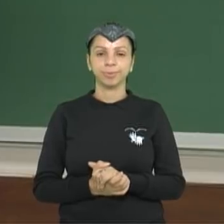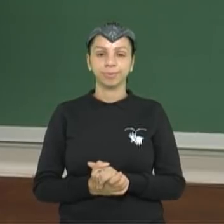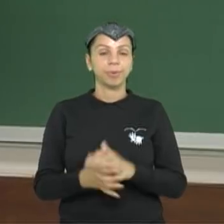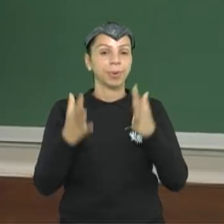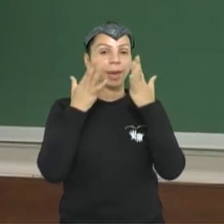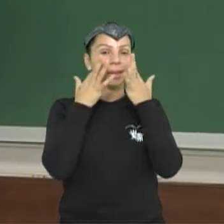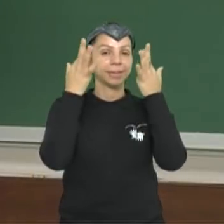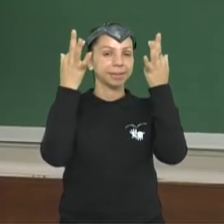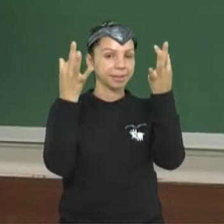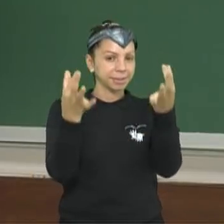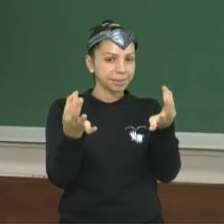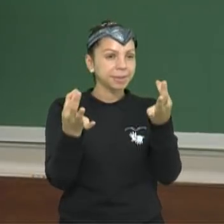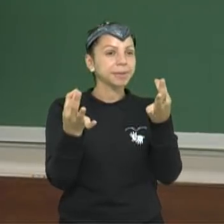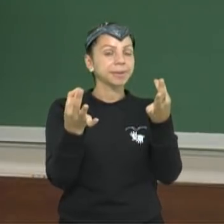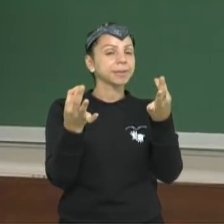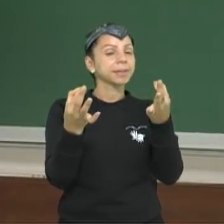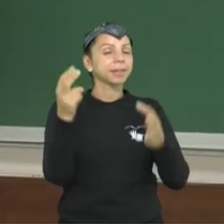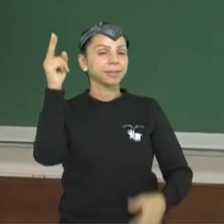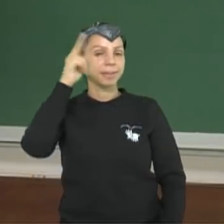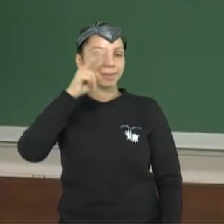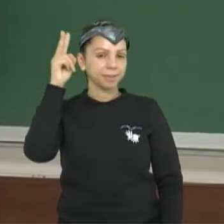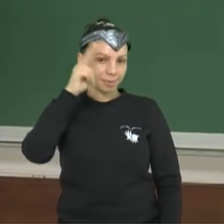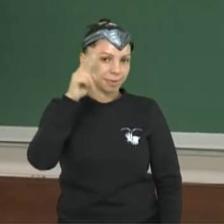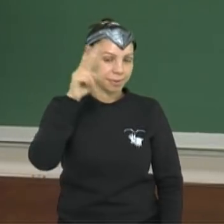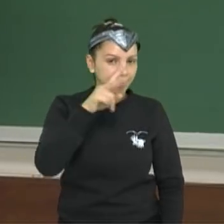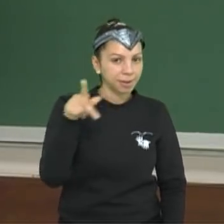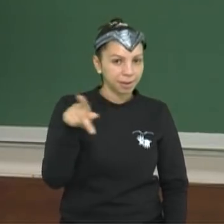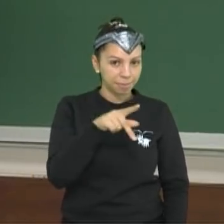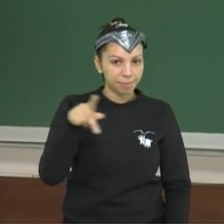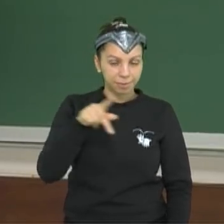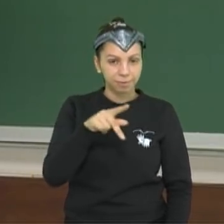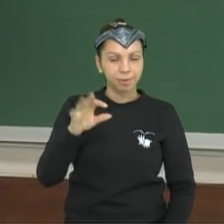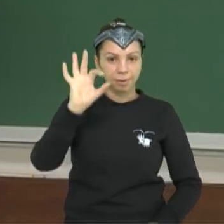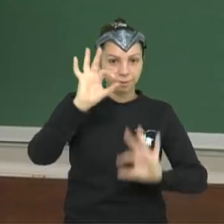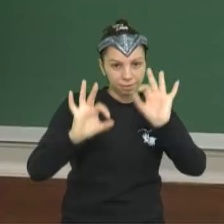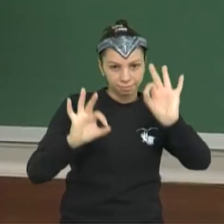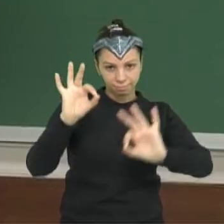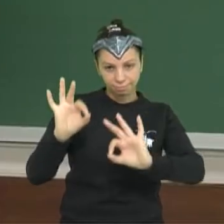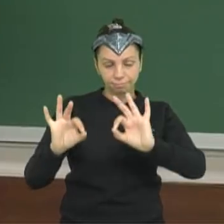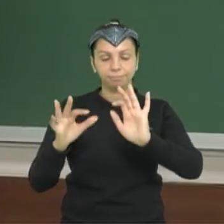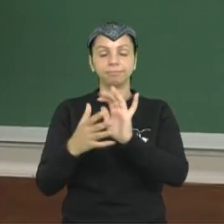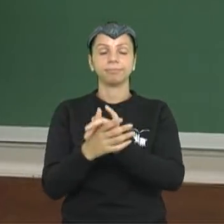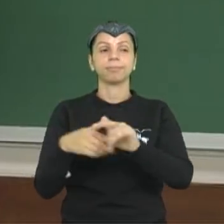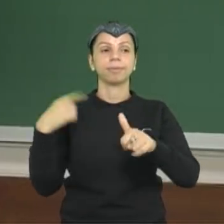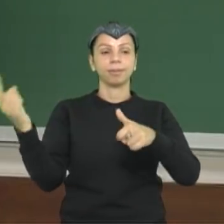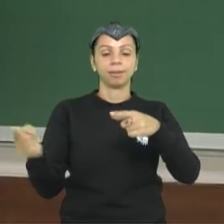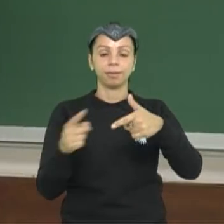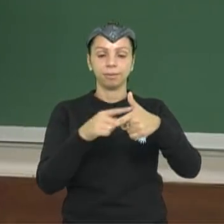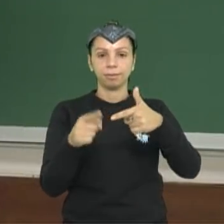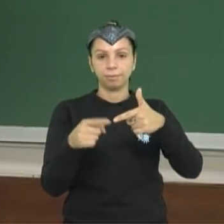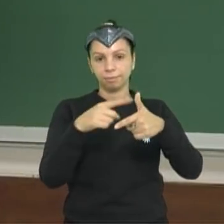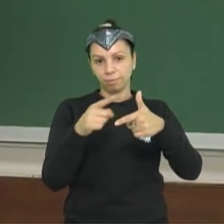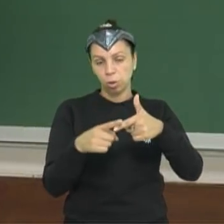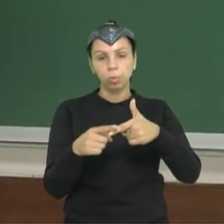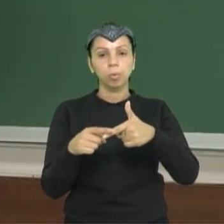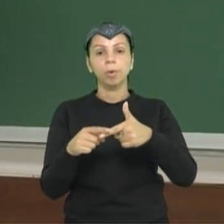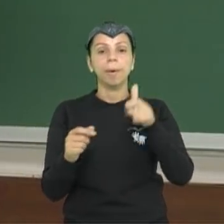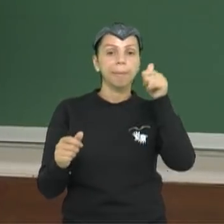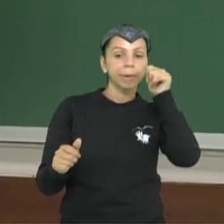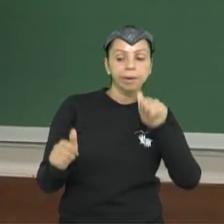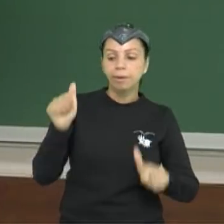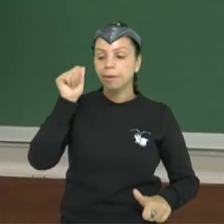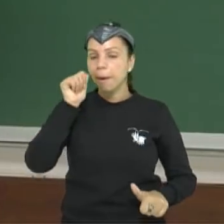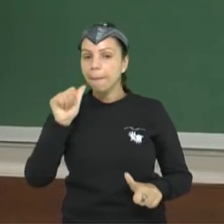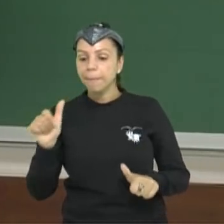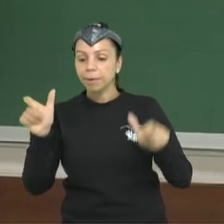Presta bastante atenção nessa historinha que a teacher montou aqui para vocês. Nós temos duas menininhas conversando em